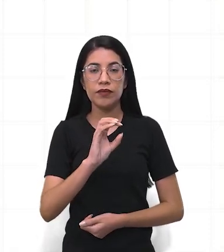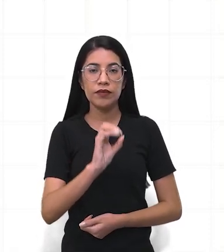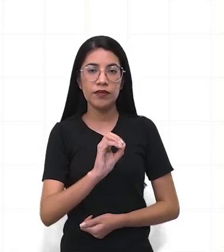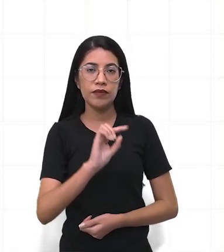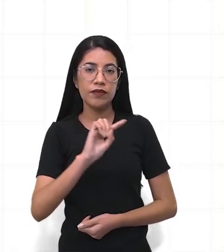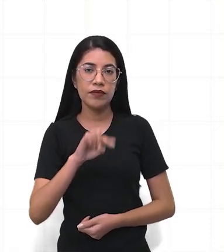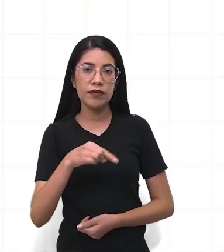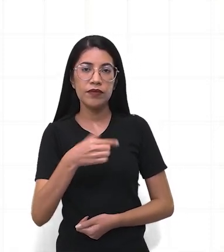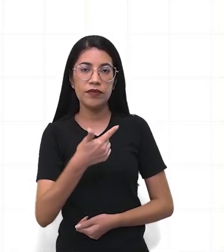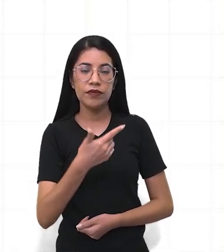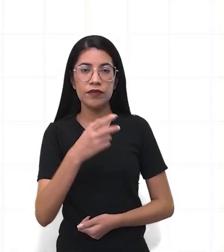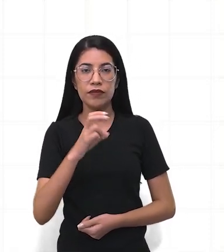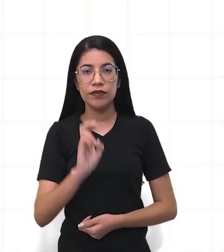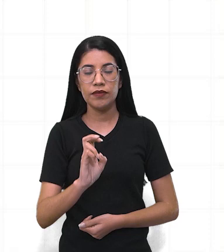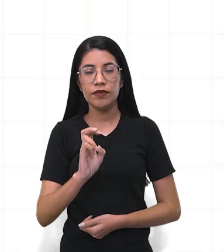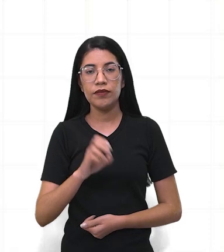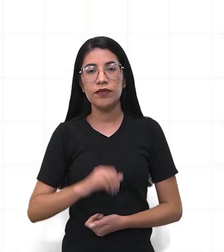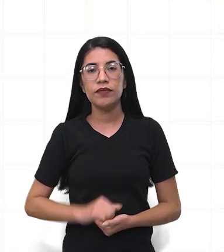0,25.